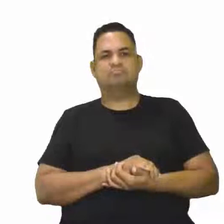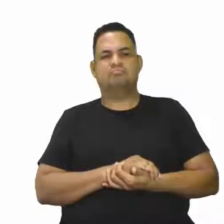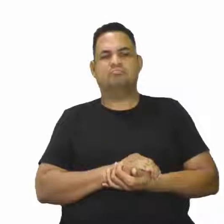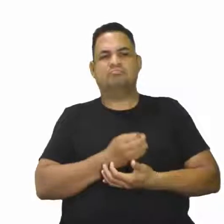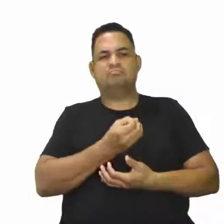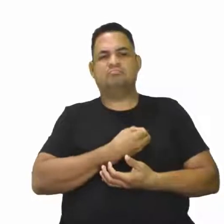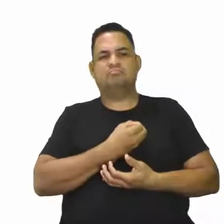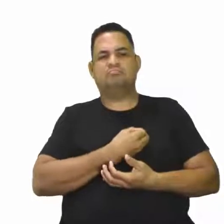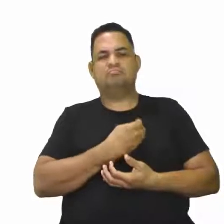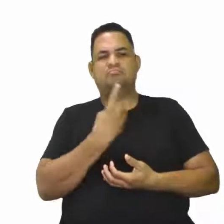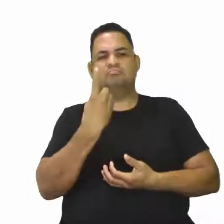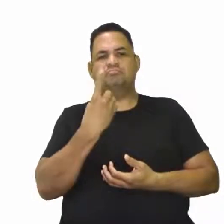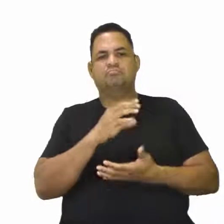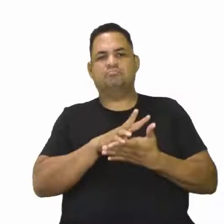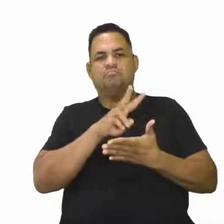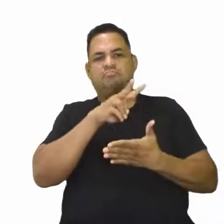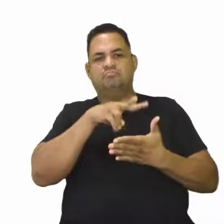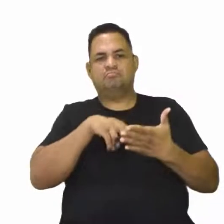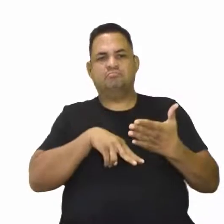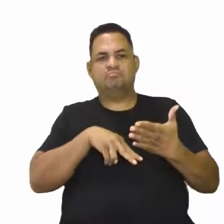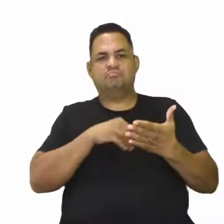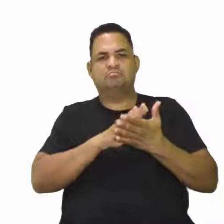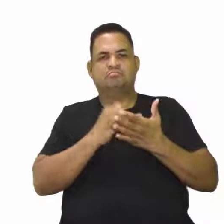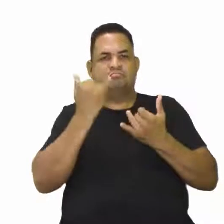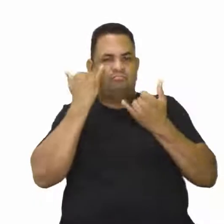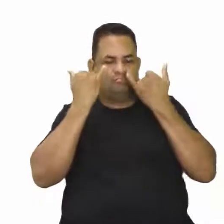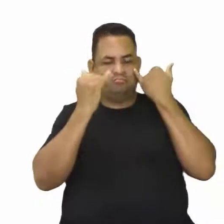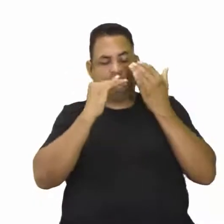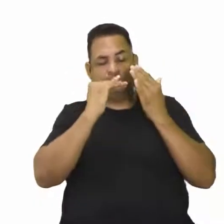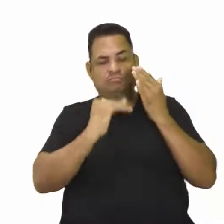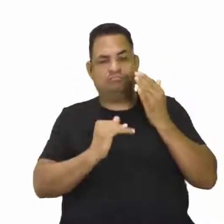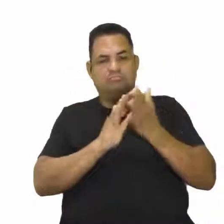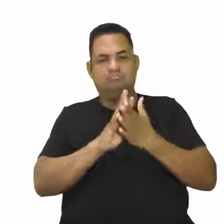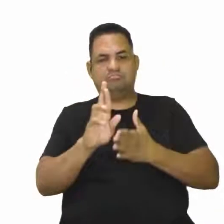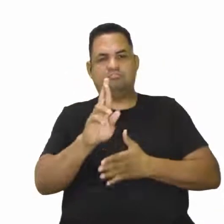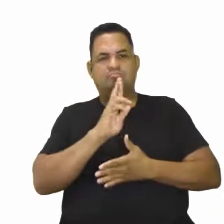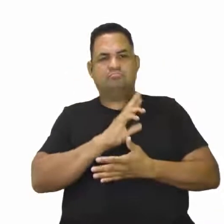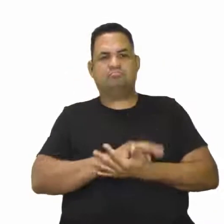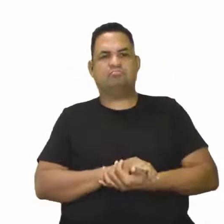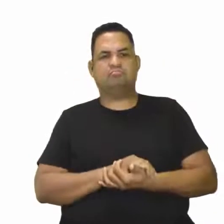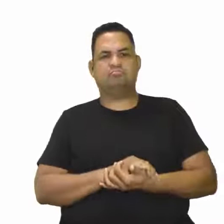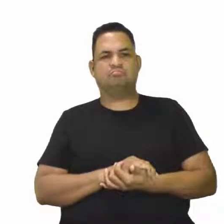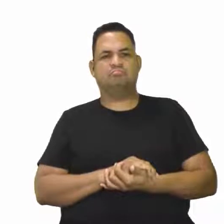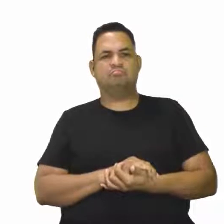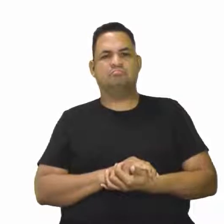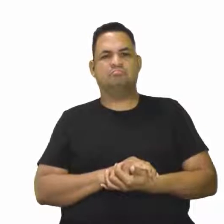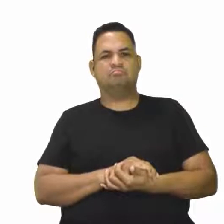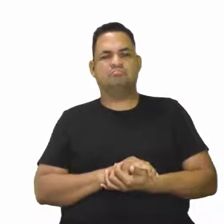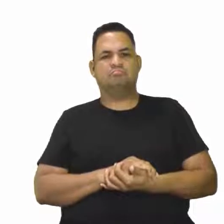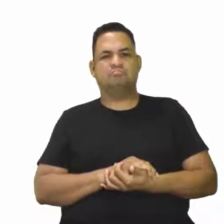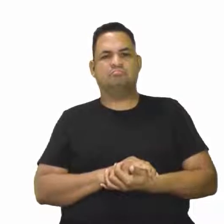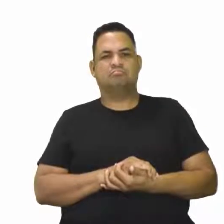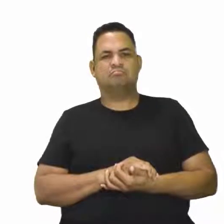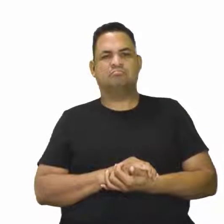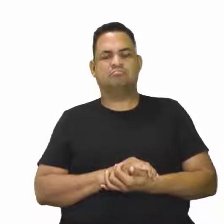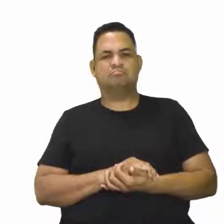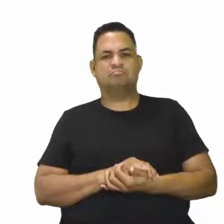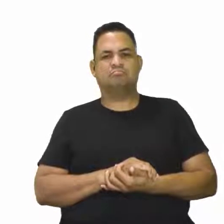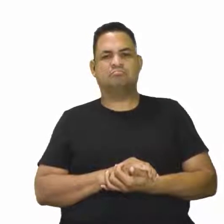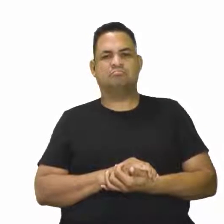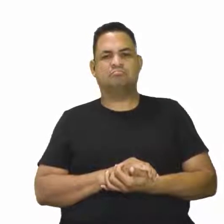Questão número 1. Leia o texto informativo abaixo e responda. Olha o texto. El